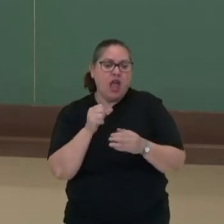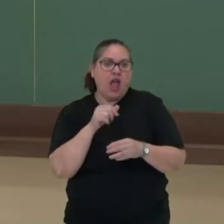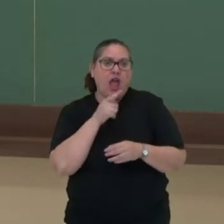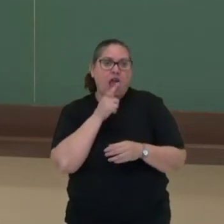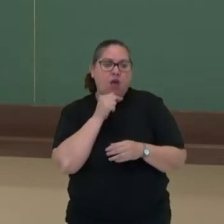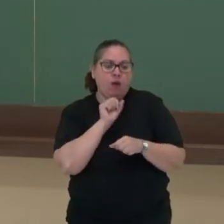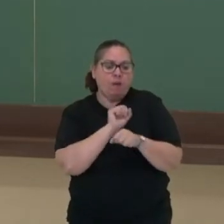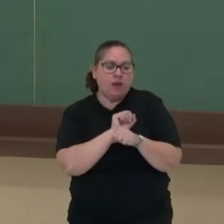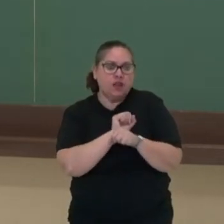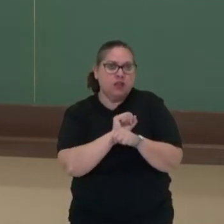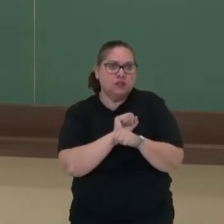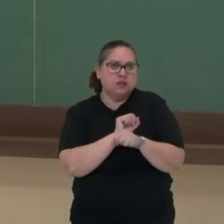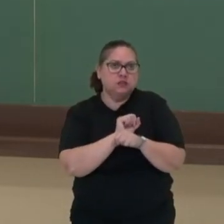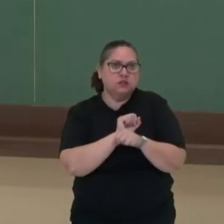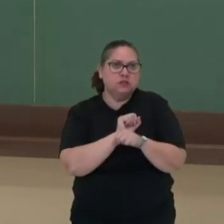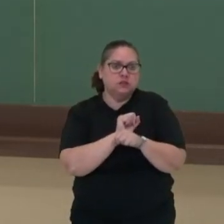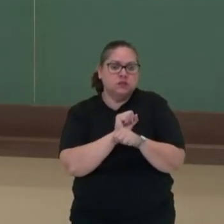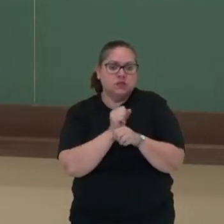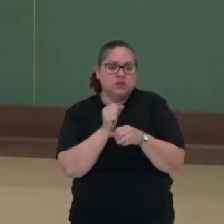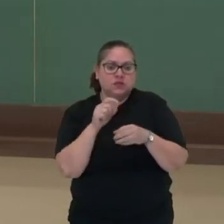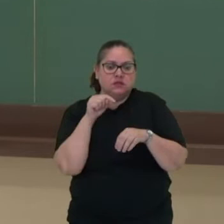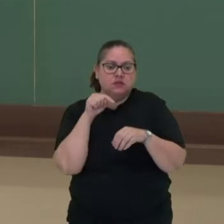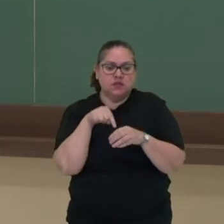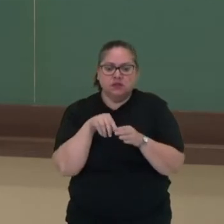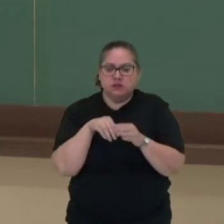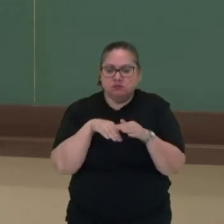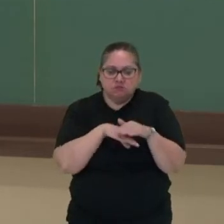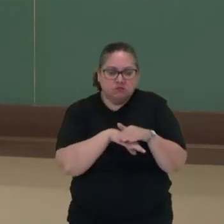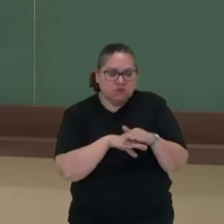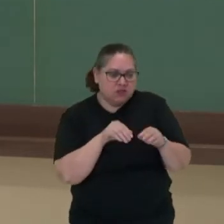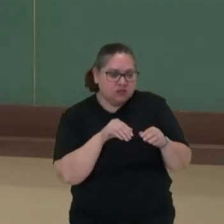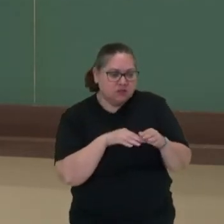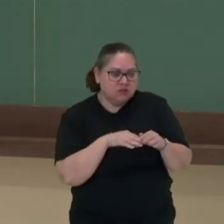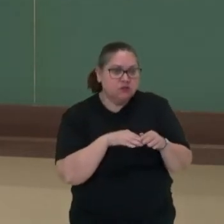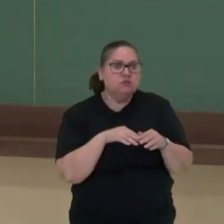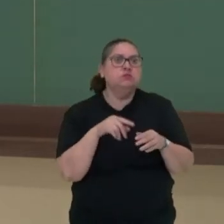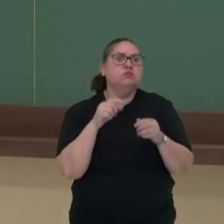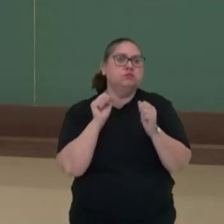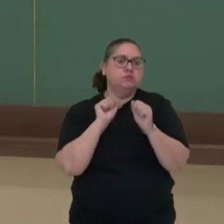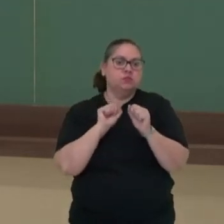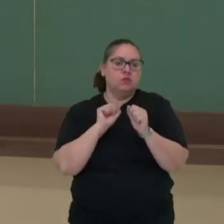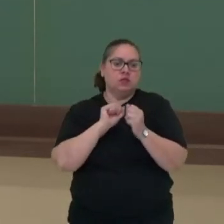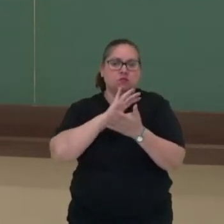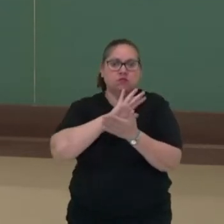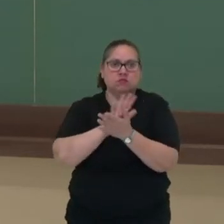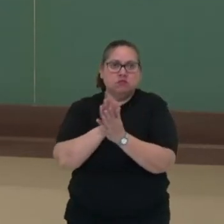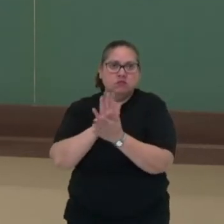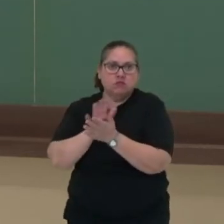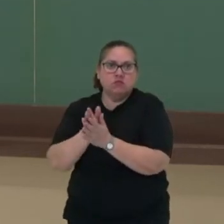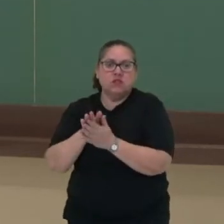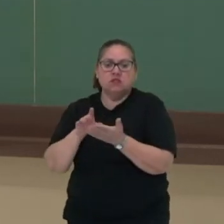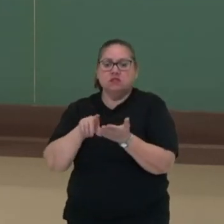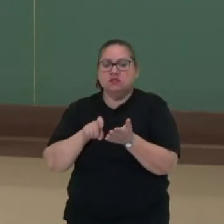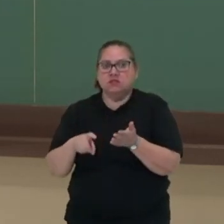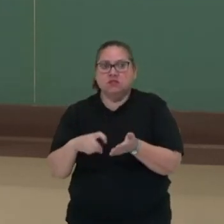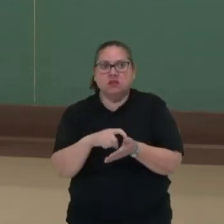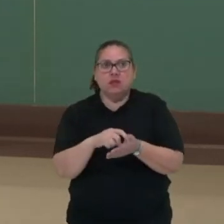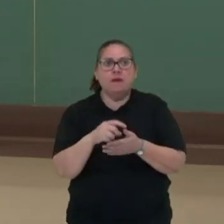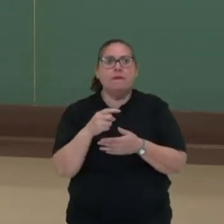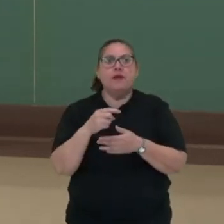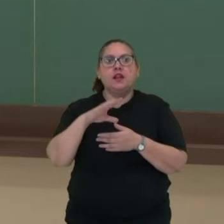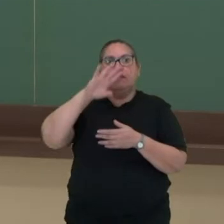tiver a água parada acumulada lá no canto de casa, a gente consegue eliminar as larvas. Para a